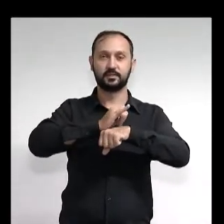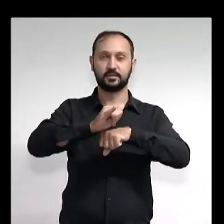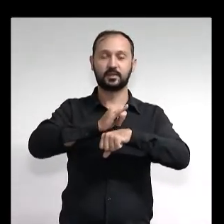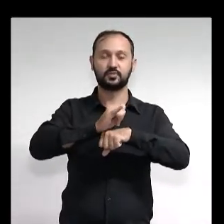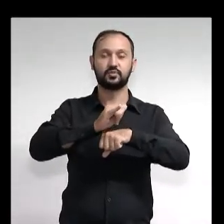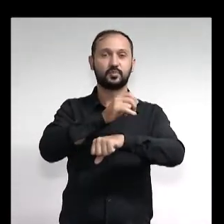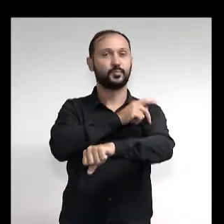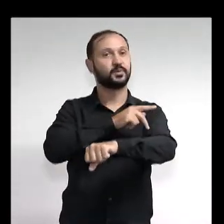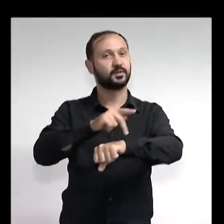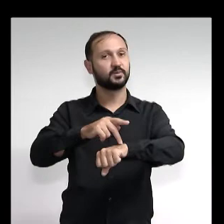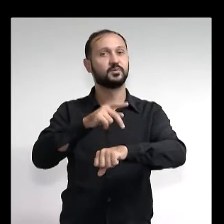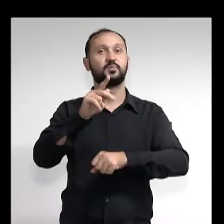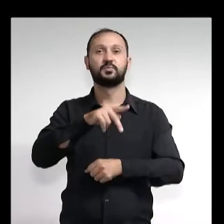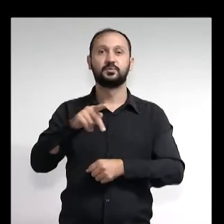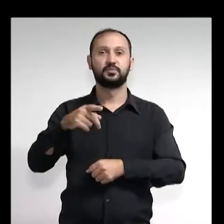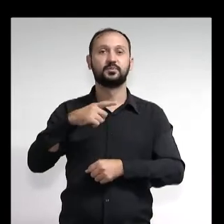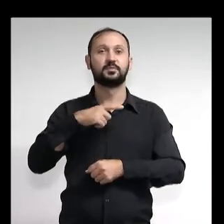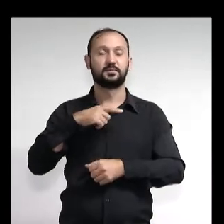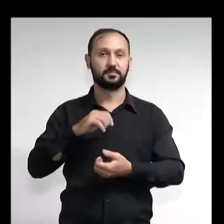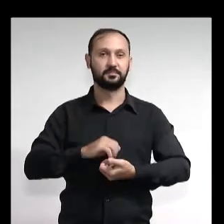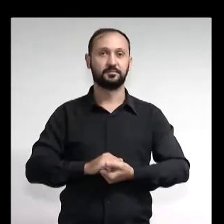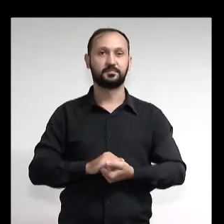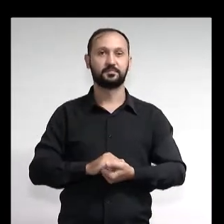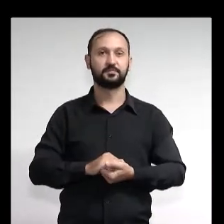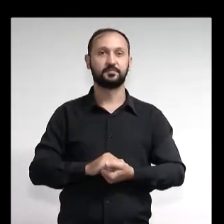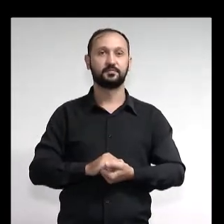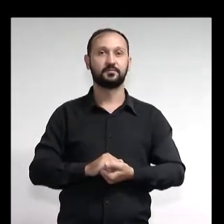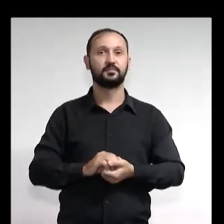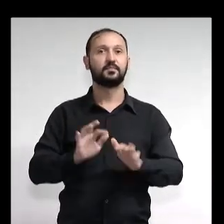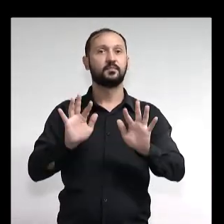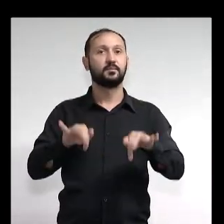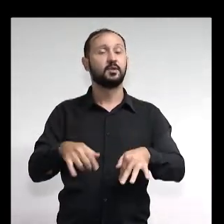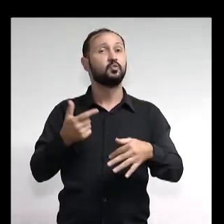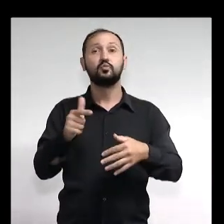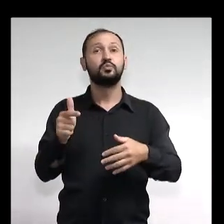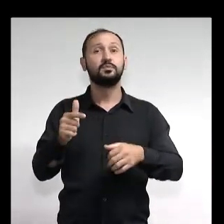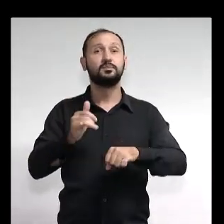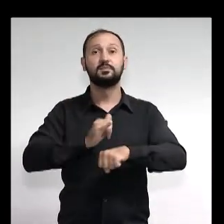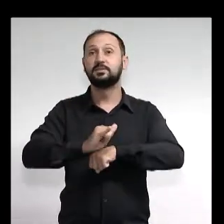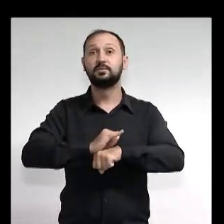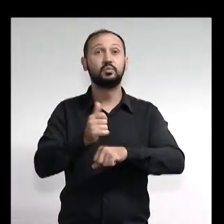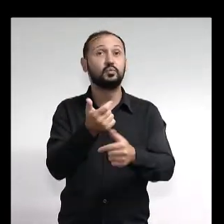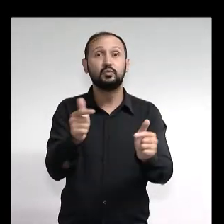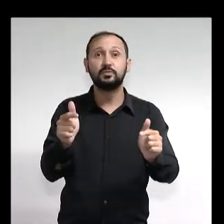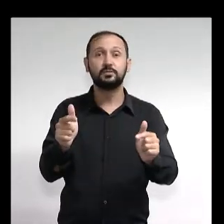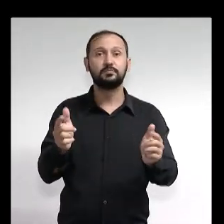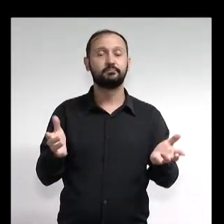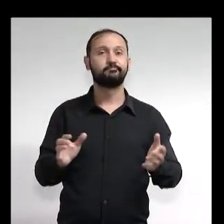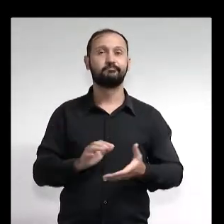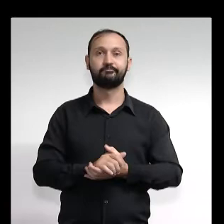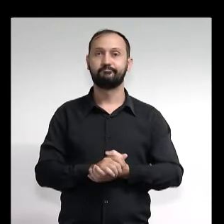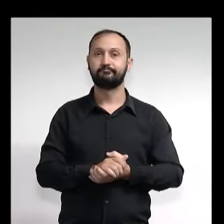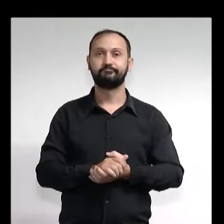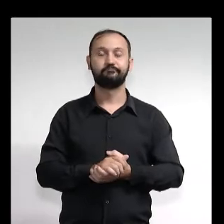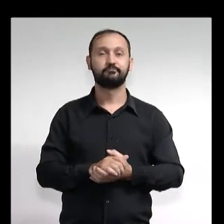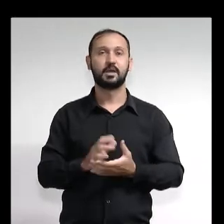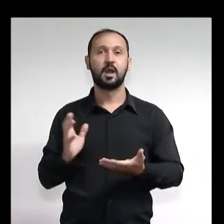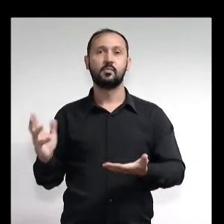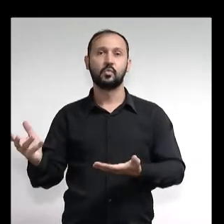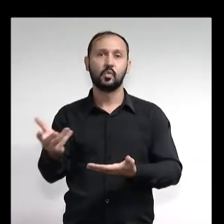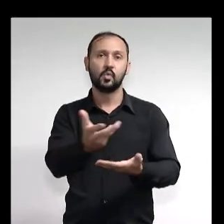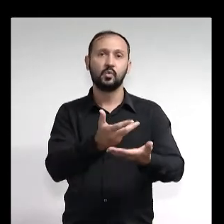as estratégias pedagógicas que os professores usavam. E eu terminei e eu não tinha essas